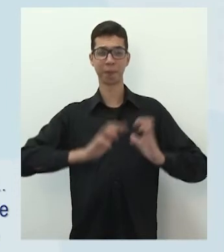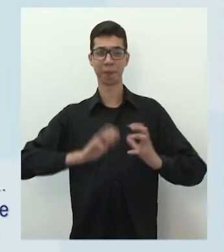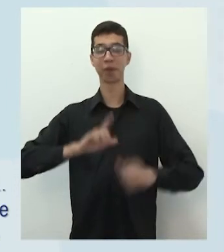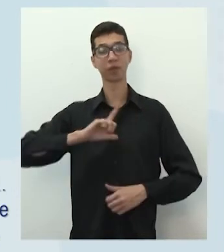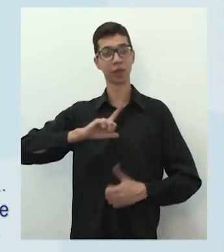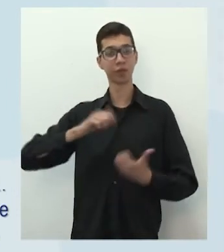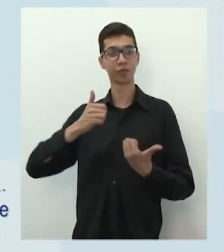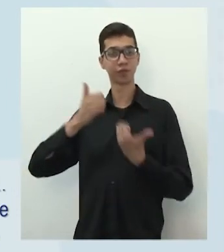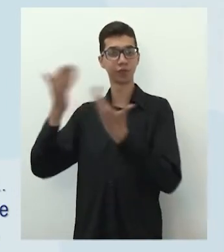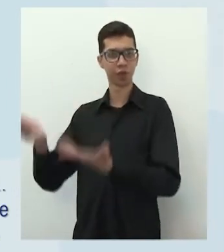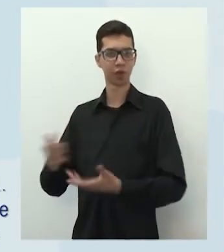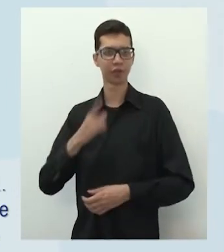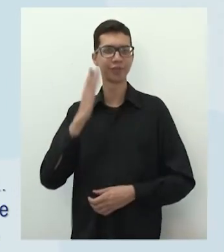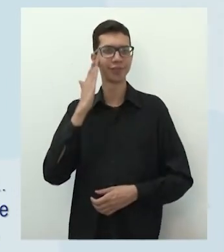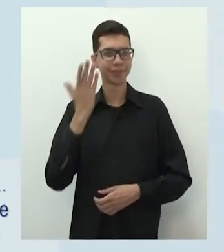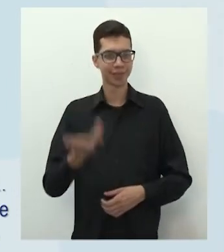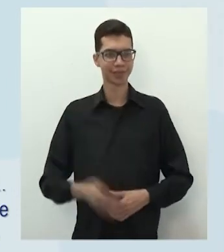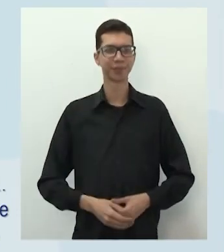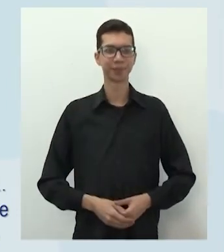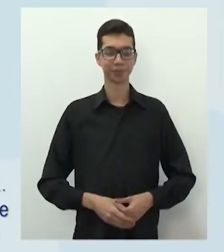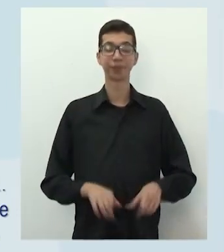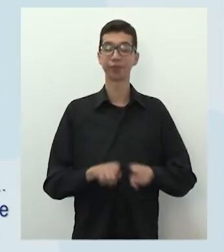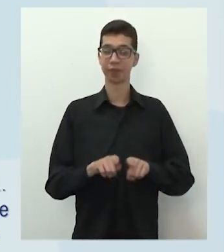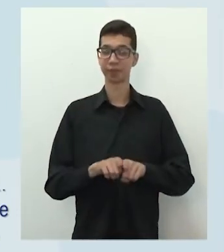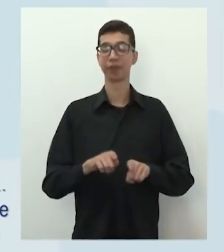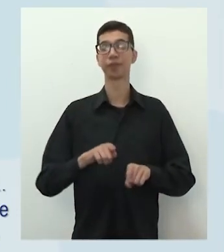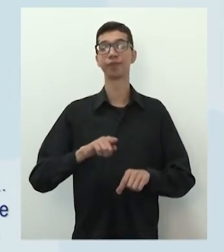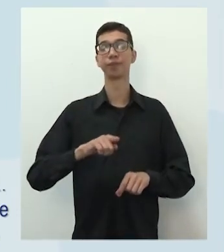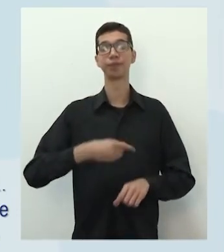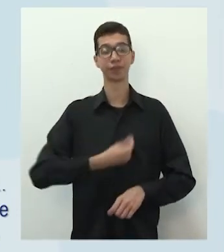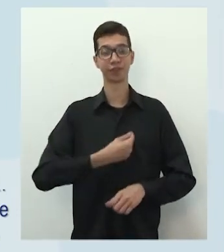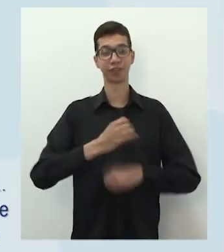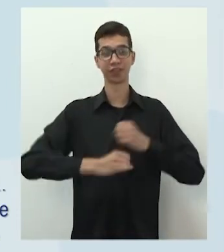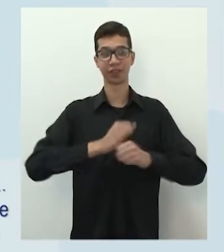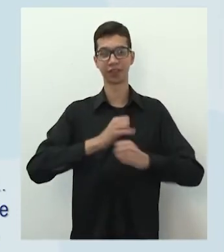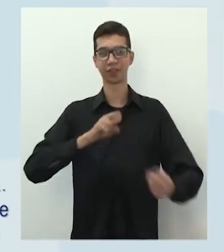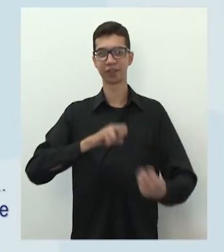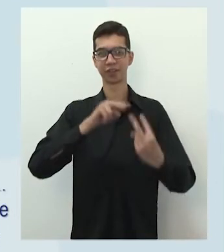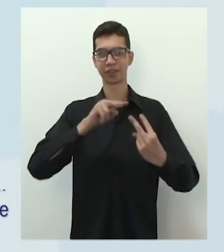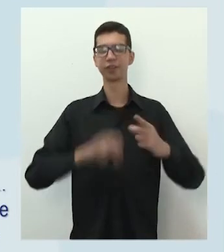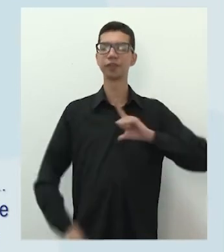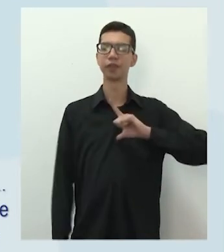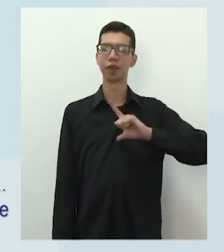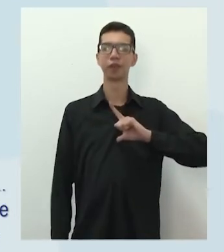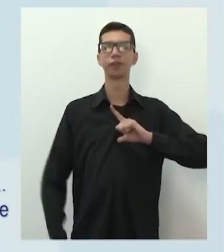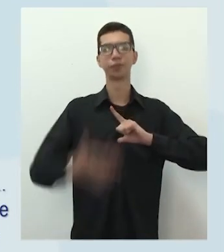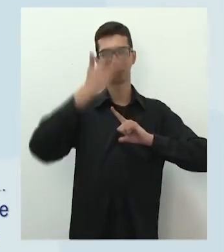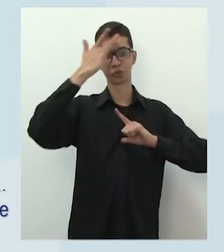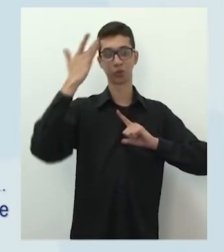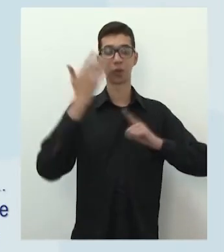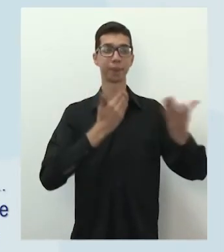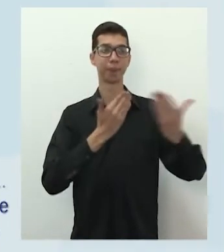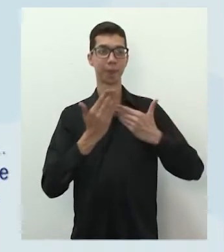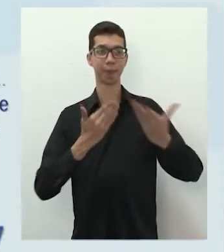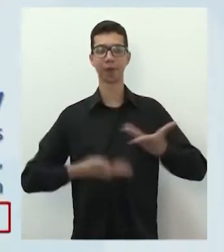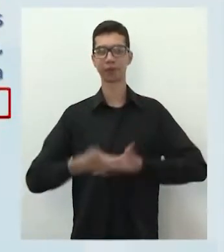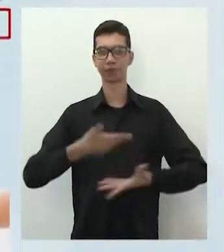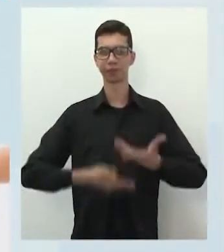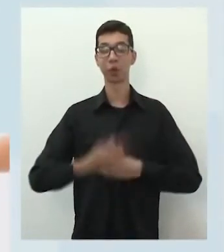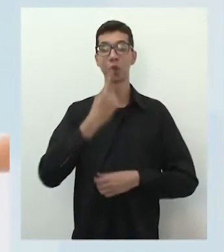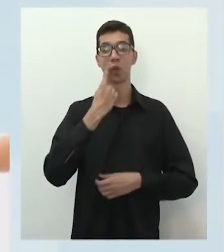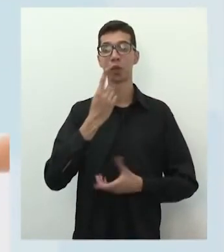nenhuma, internet é rede de pessoas e rede de pessoas constantemente interagindo no computador, tá?